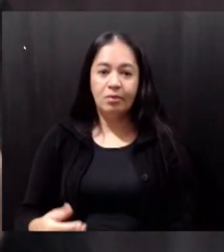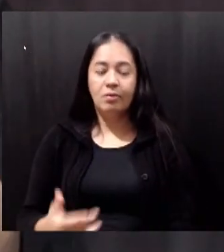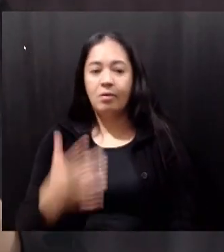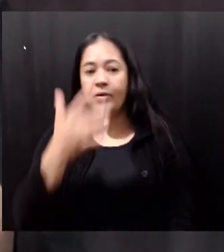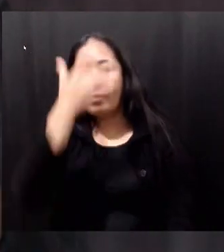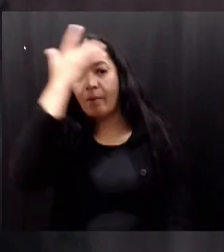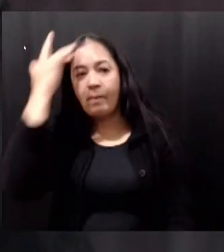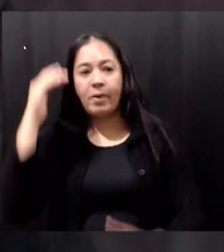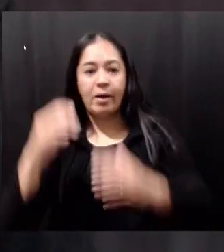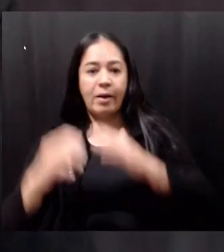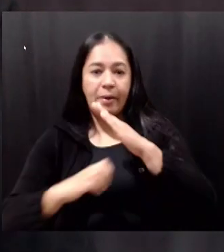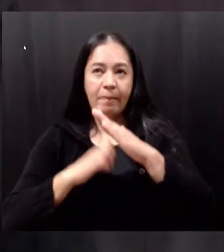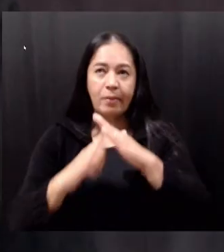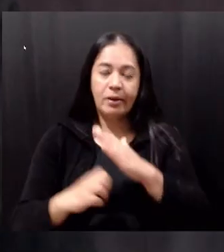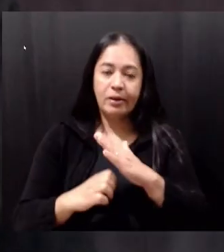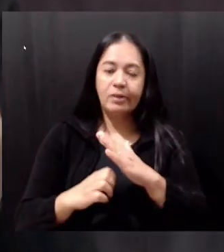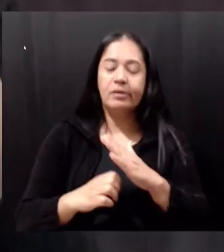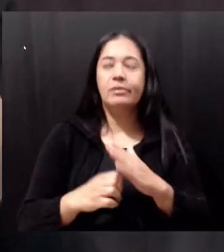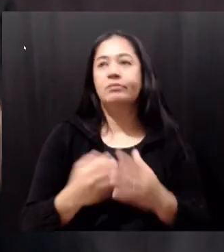um empregador,